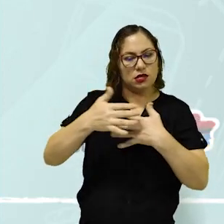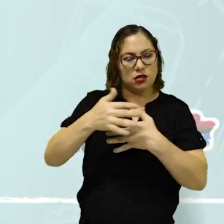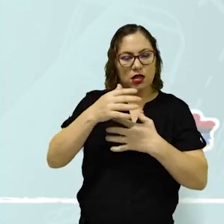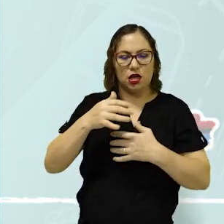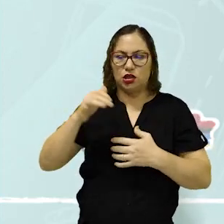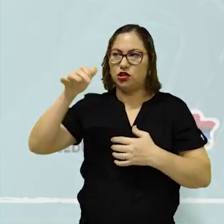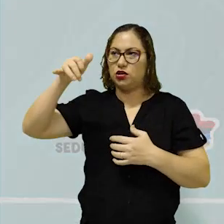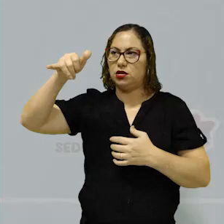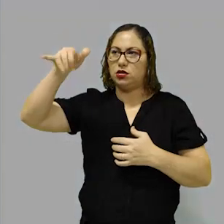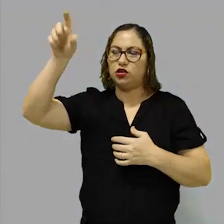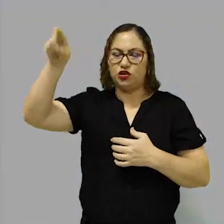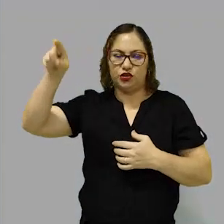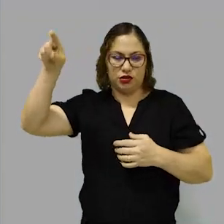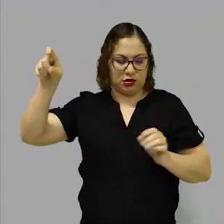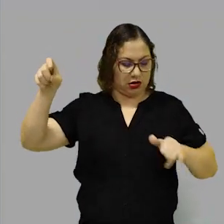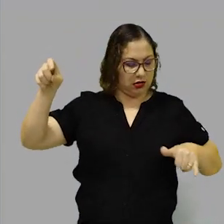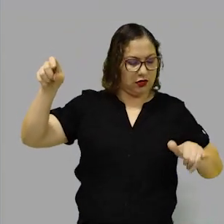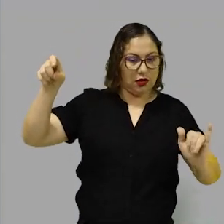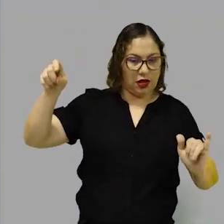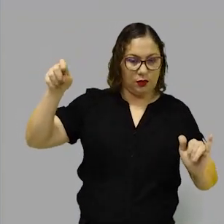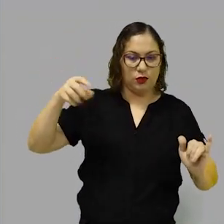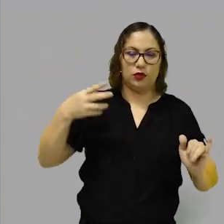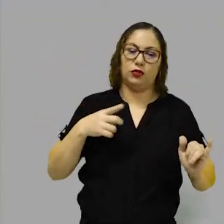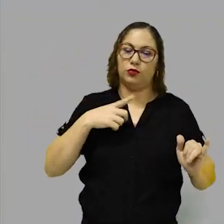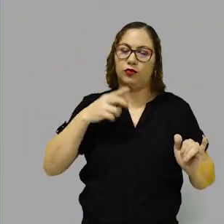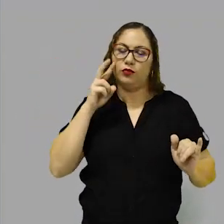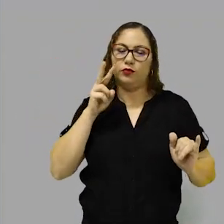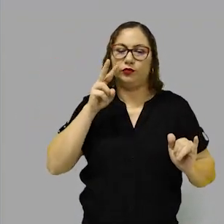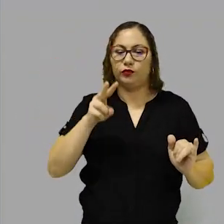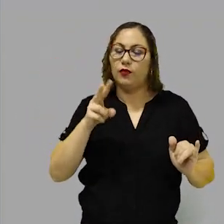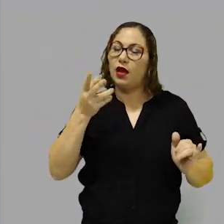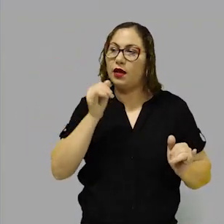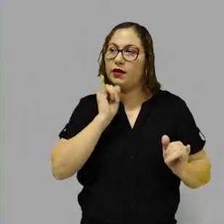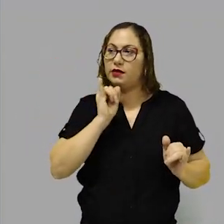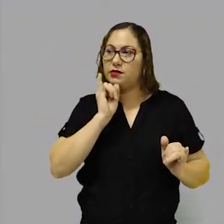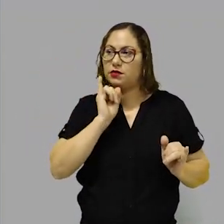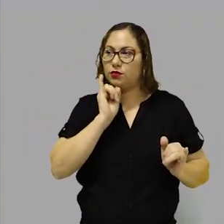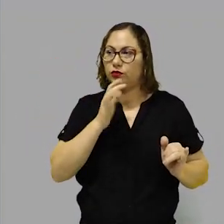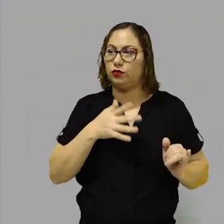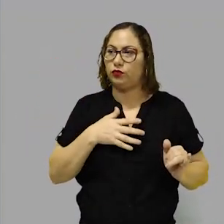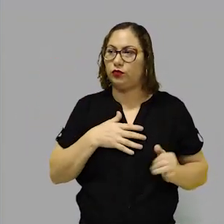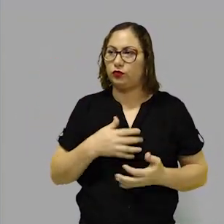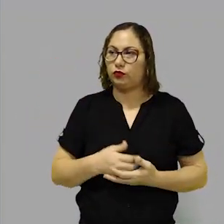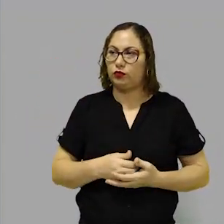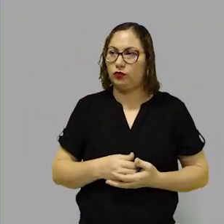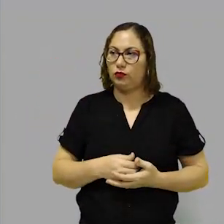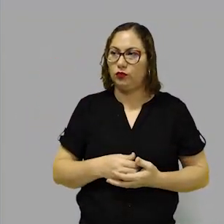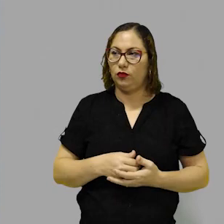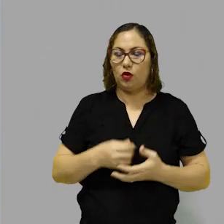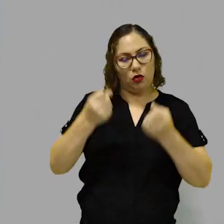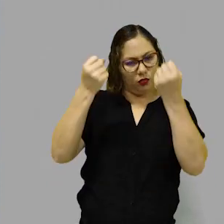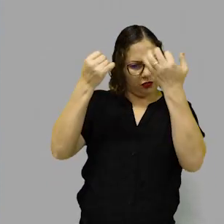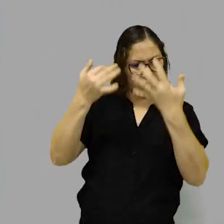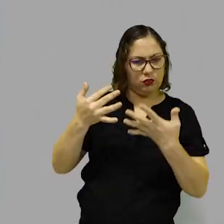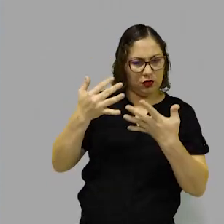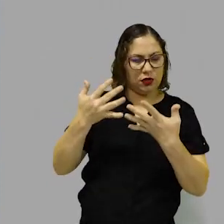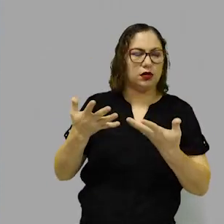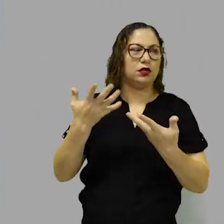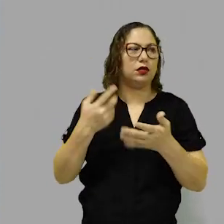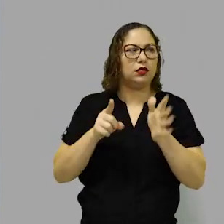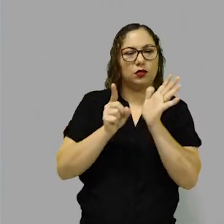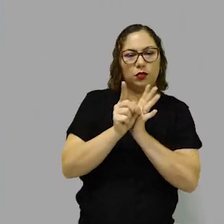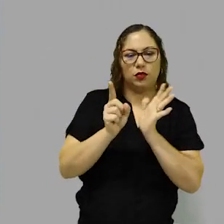X, a cidade Y está localizada a. Então, como foi dito no enunciado,